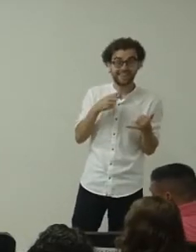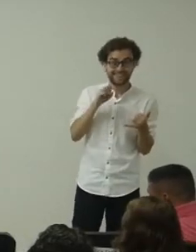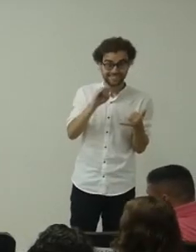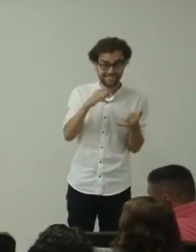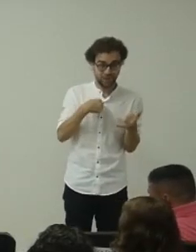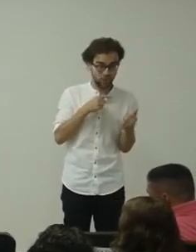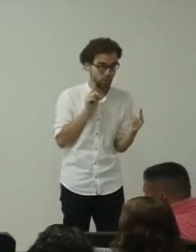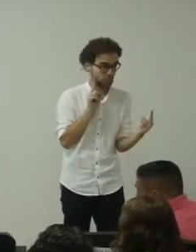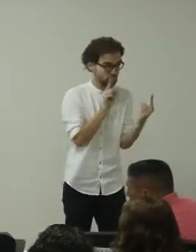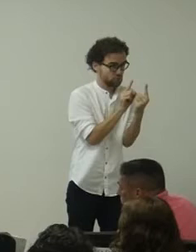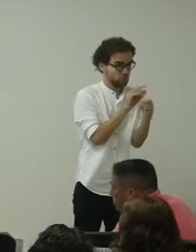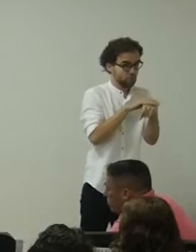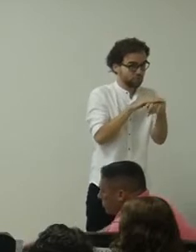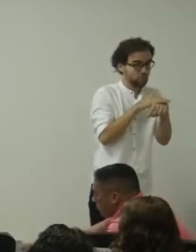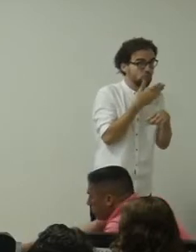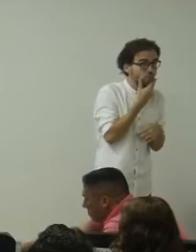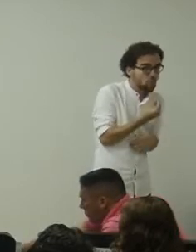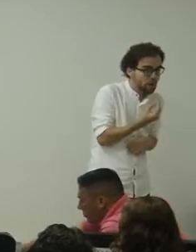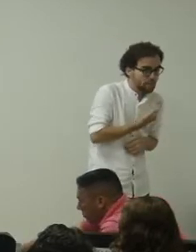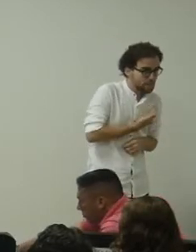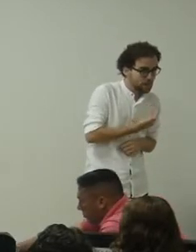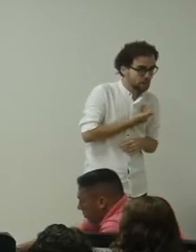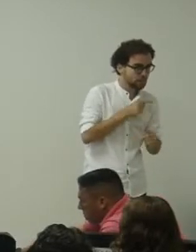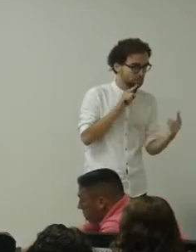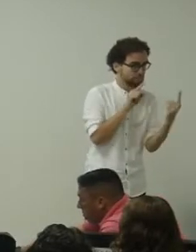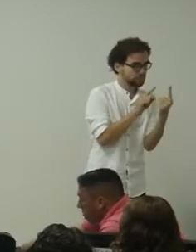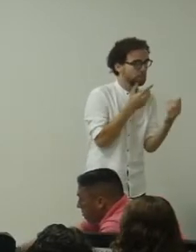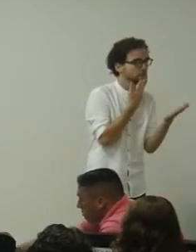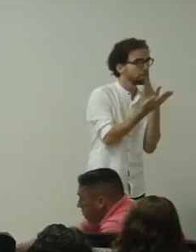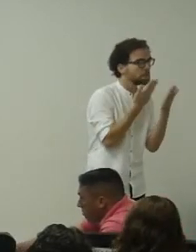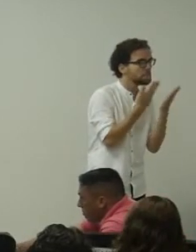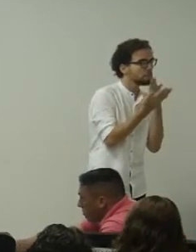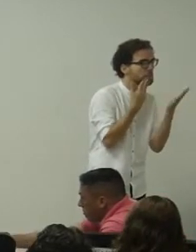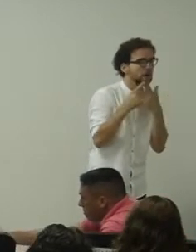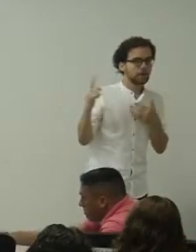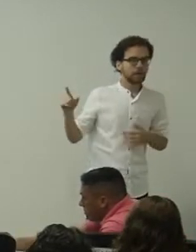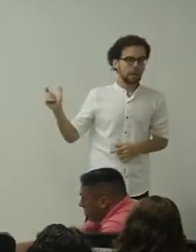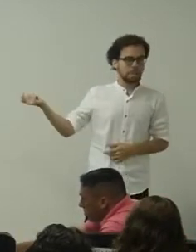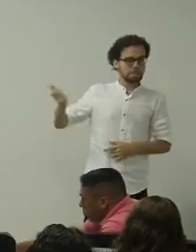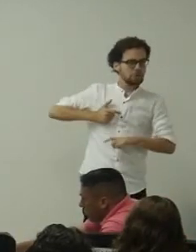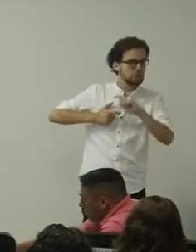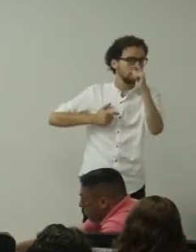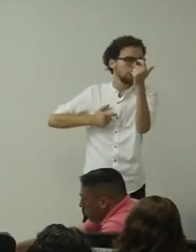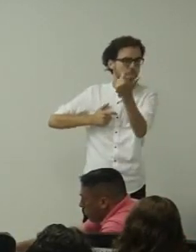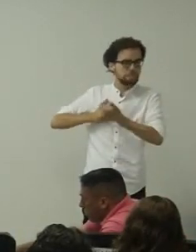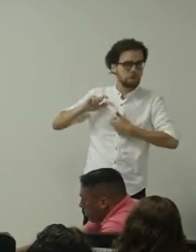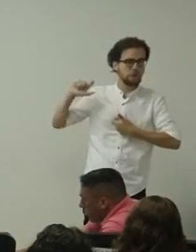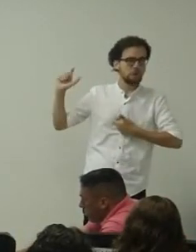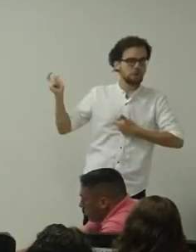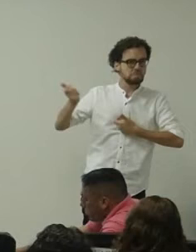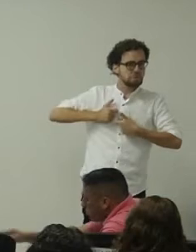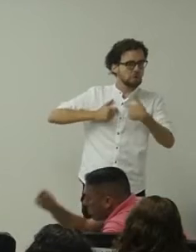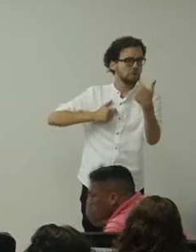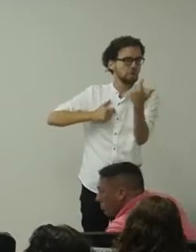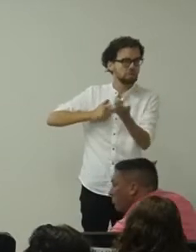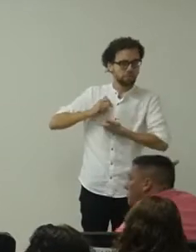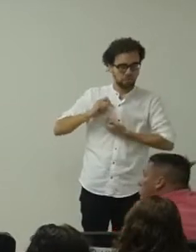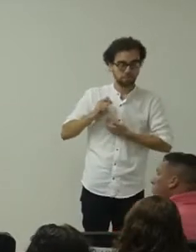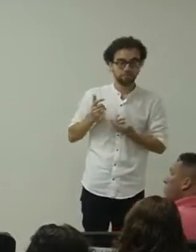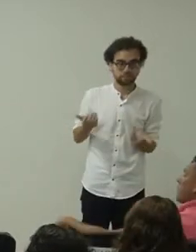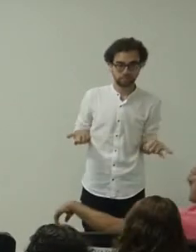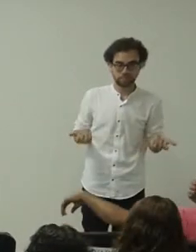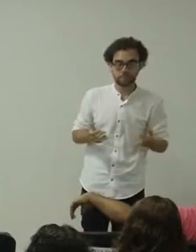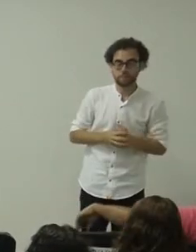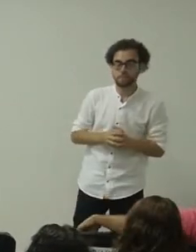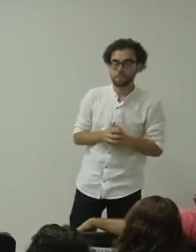aí eu fiz o destaque, amigos homens, tá? Me ofende na frente deles e me ridiculariza.